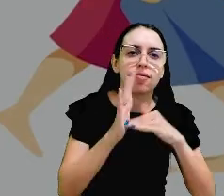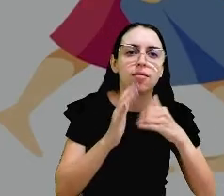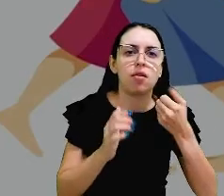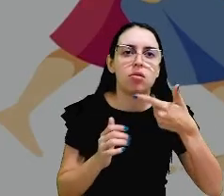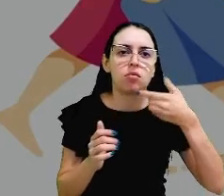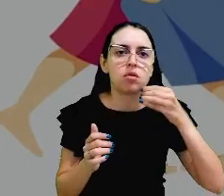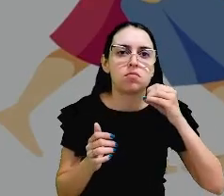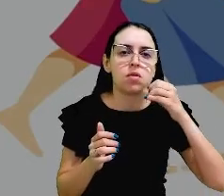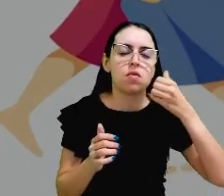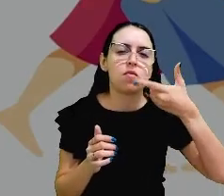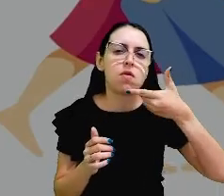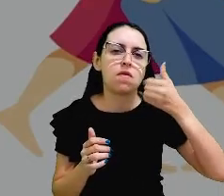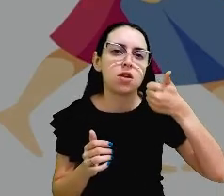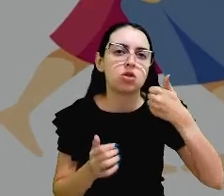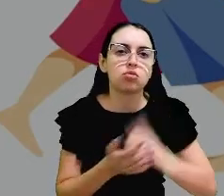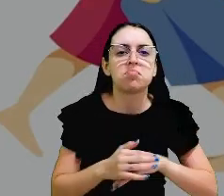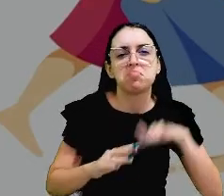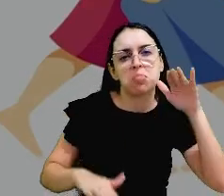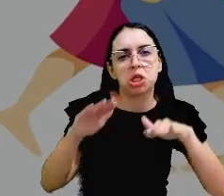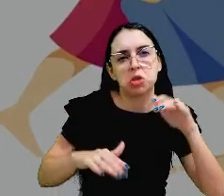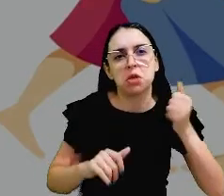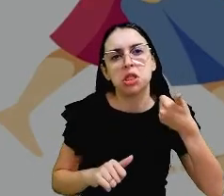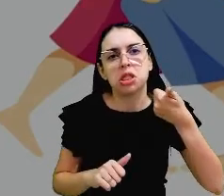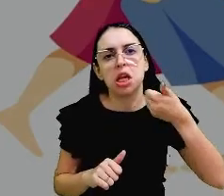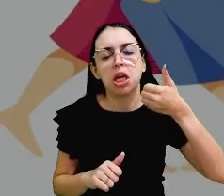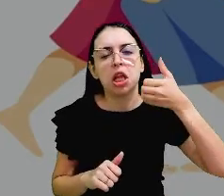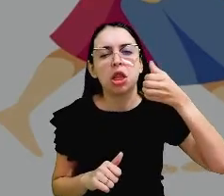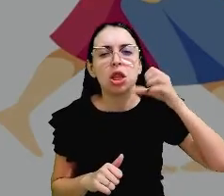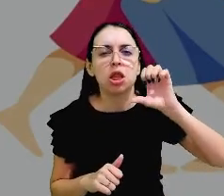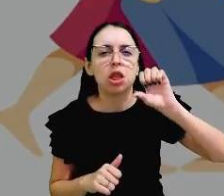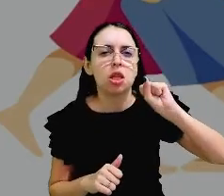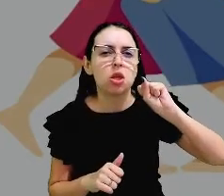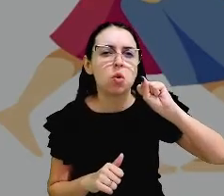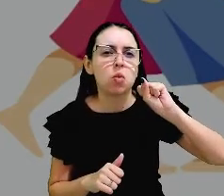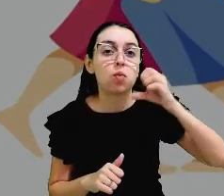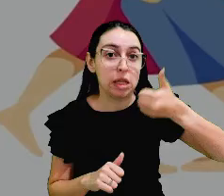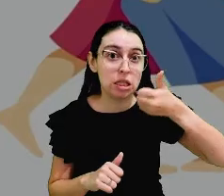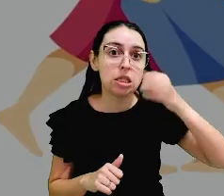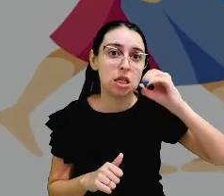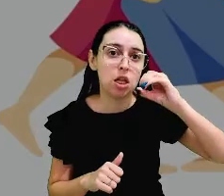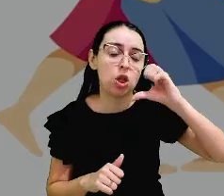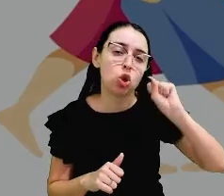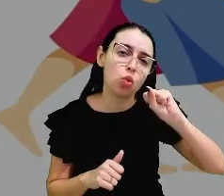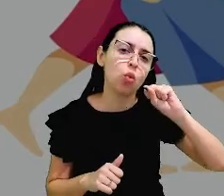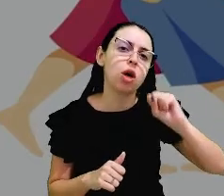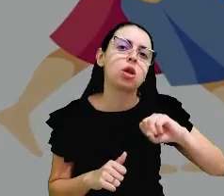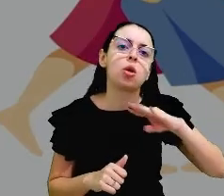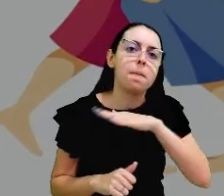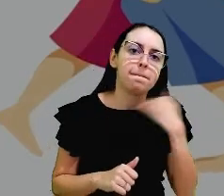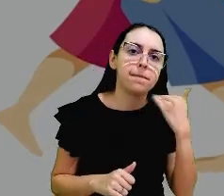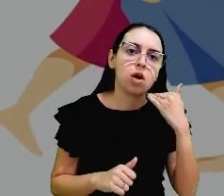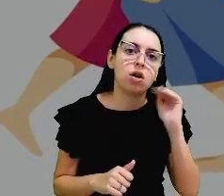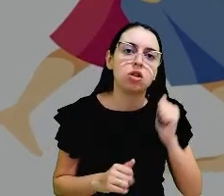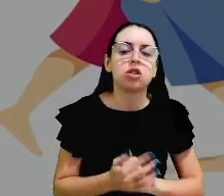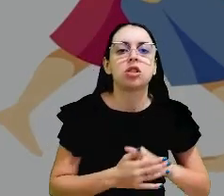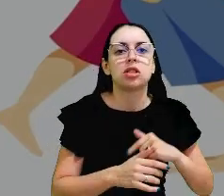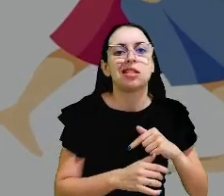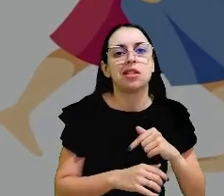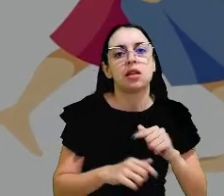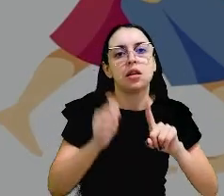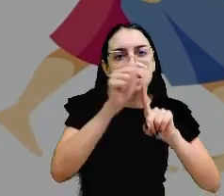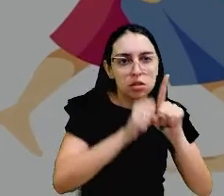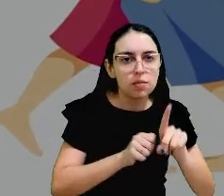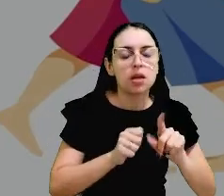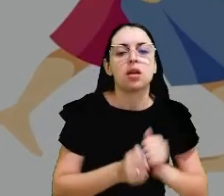Em média, 108 mortes mensais passaram a ocorrer em 2020 e